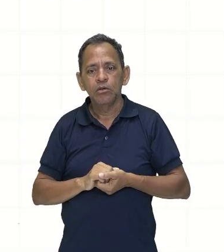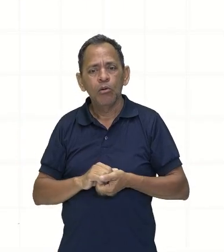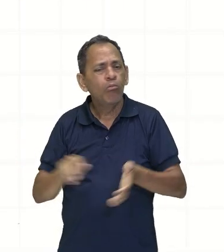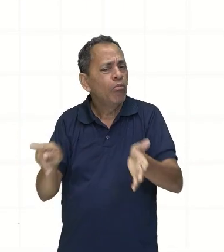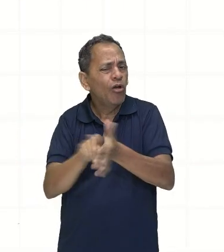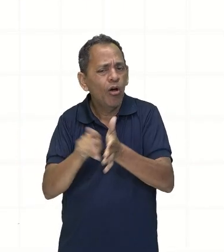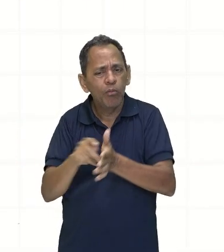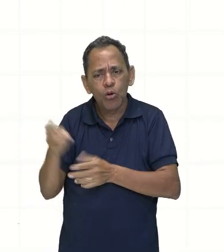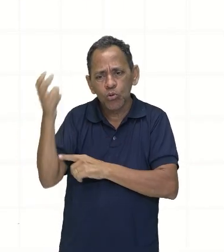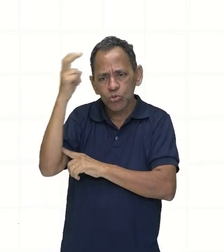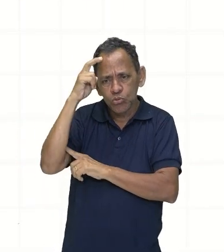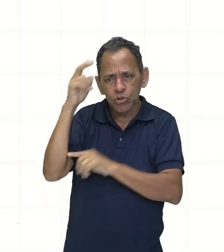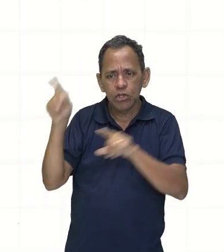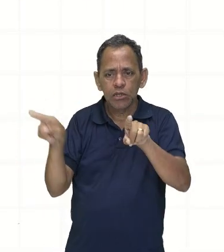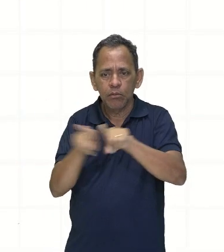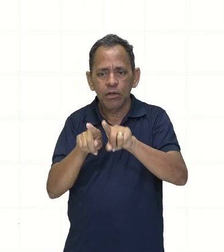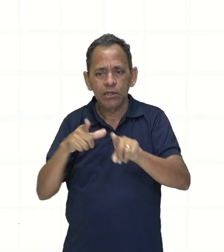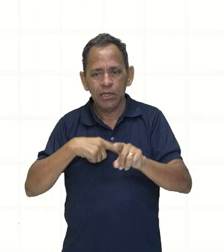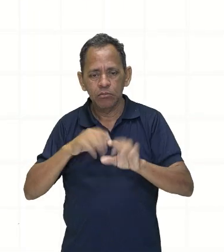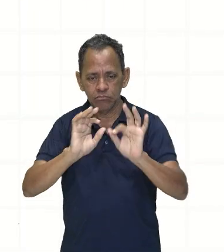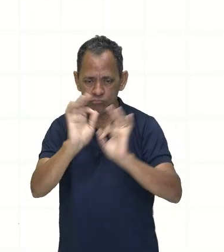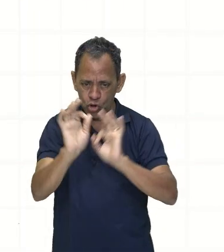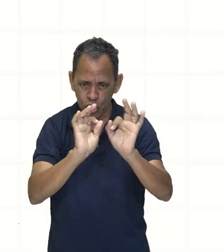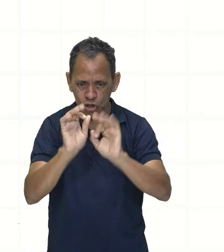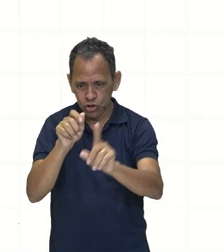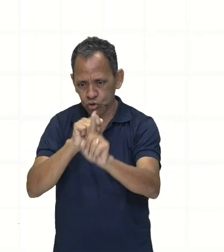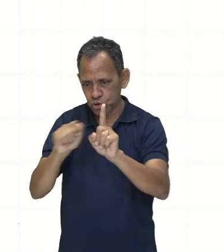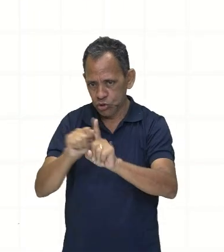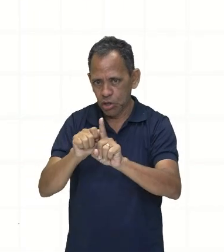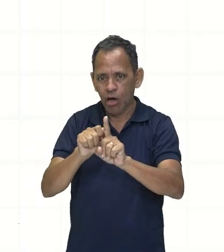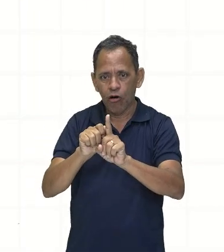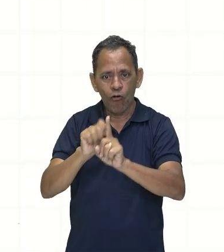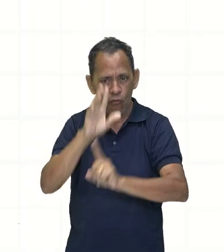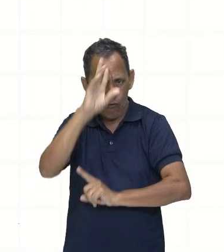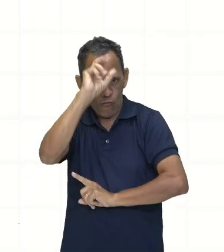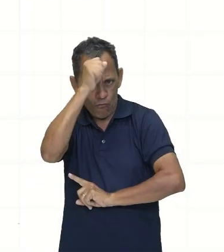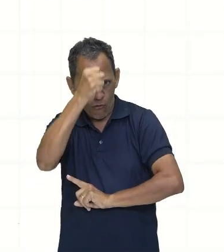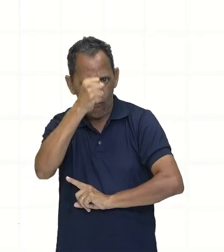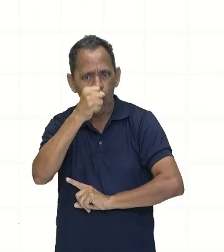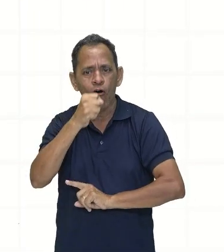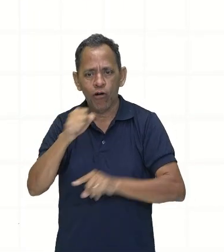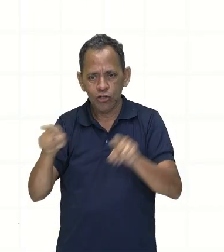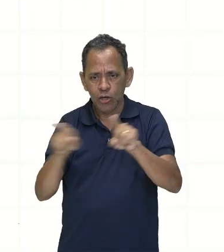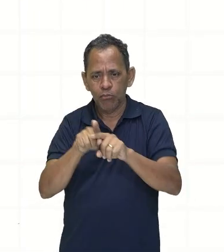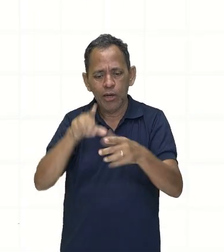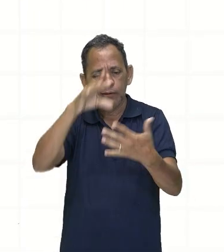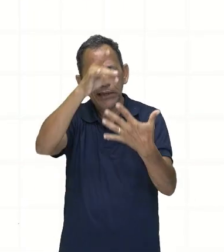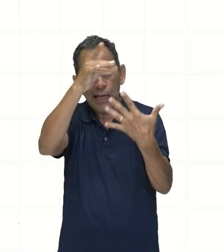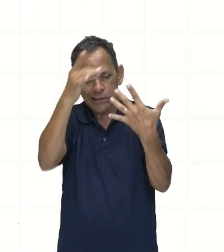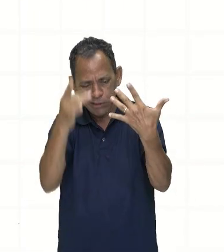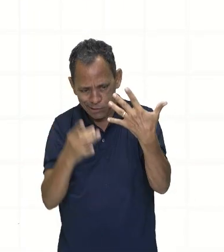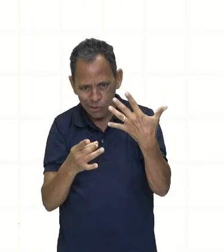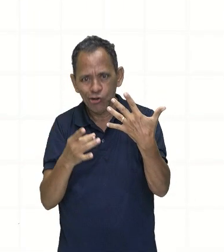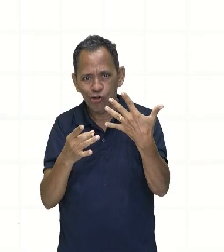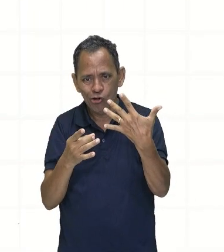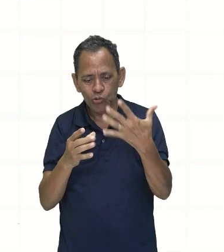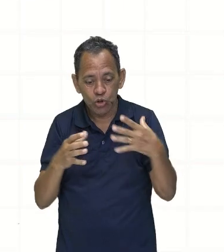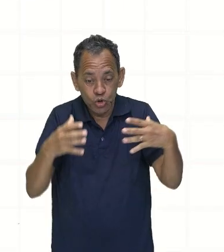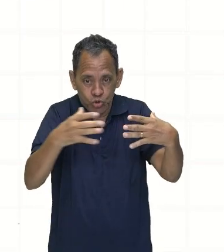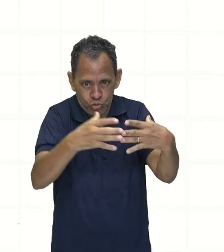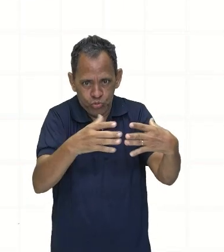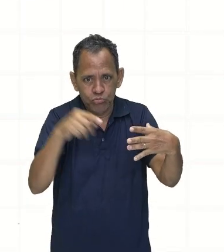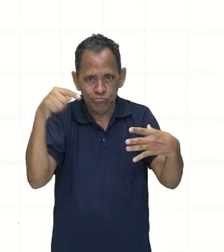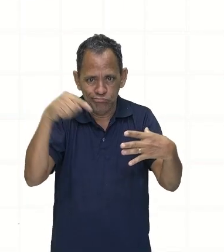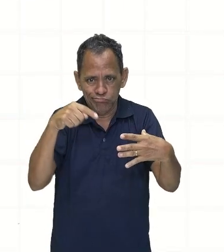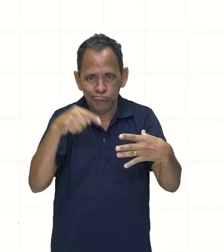Nós temos também organização social predominantemente em cada uma dessas comunidades, né? Cada